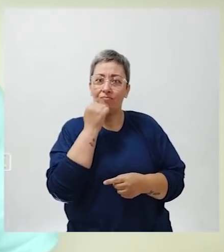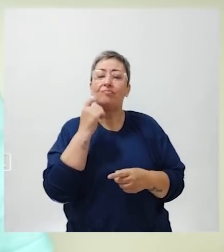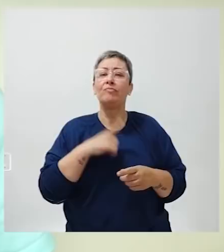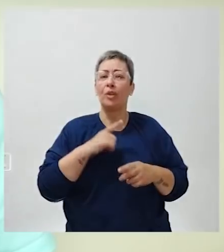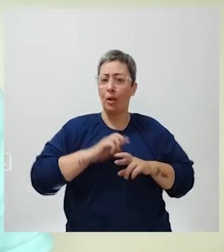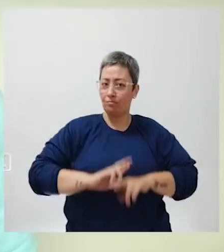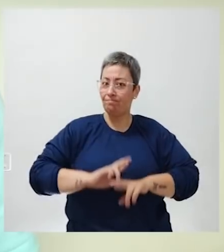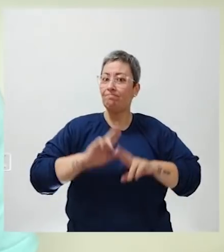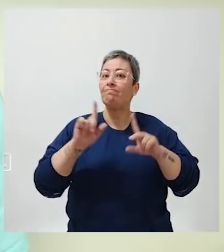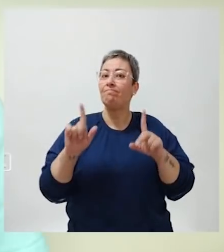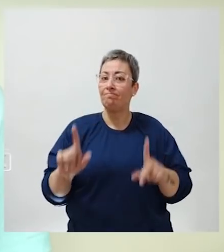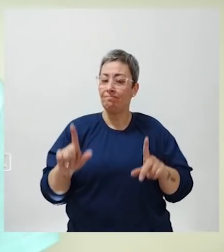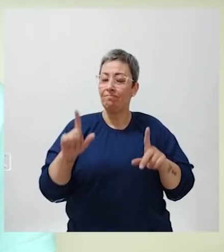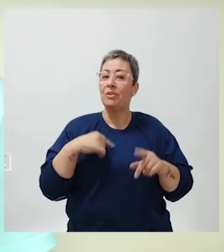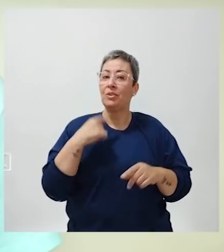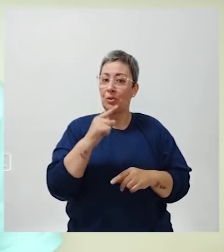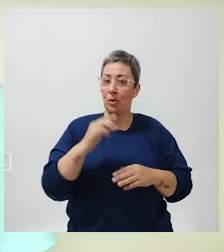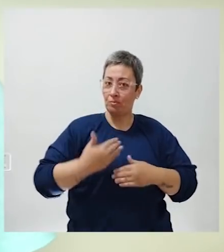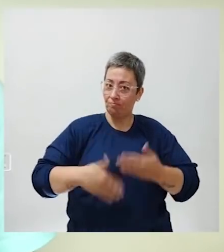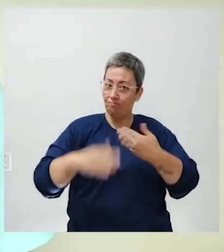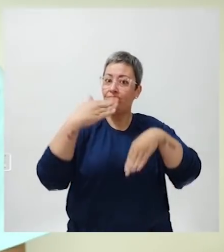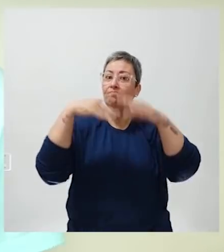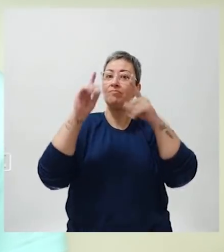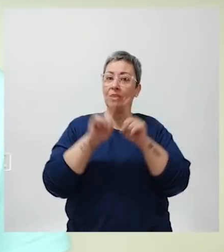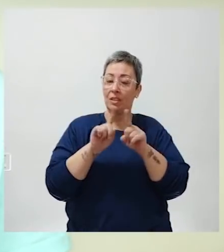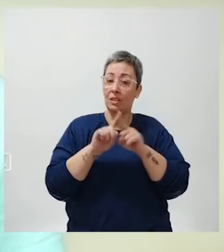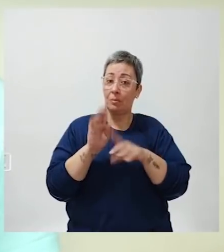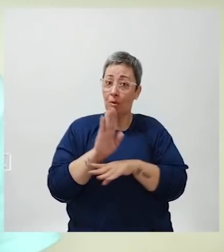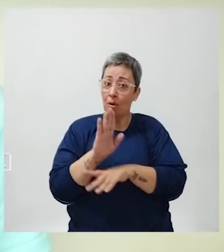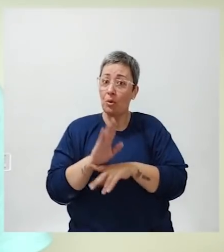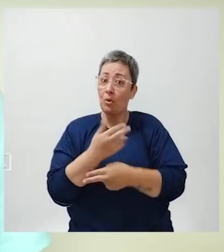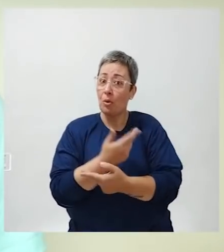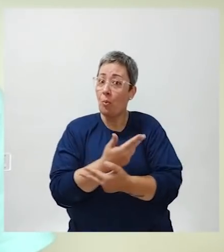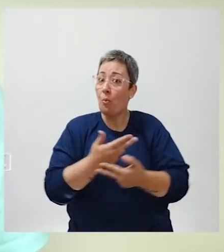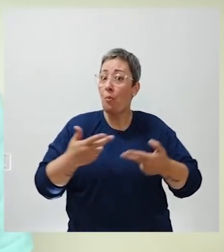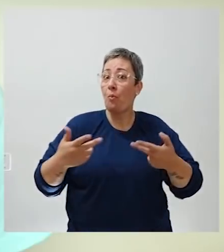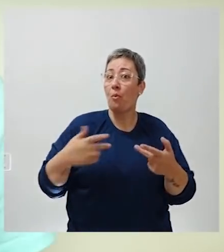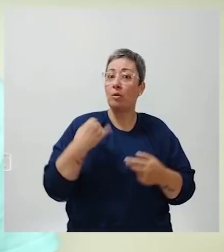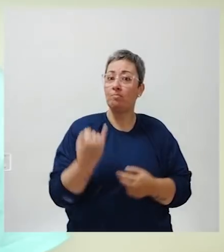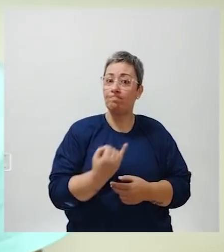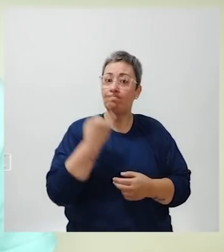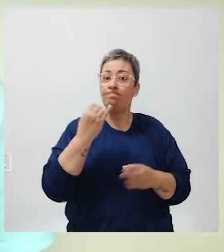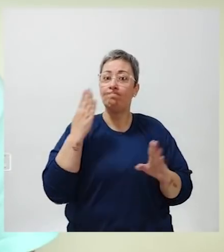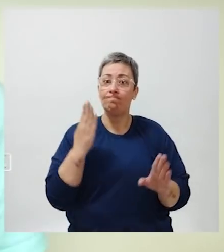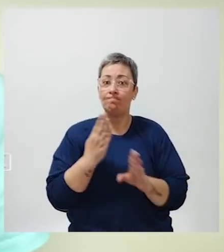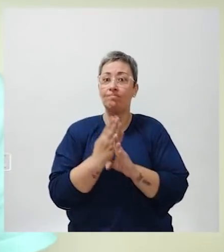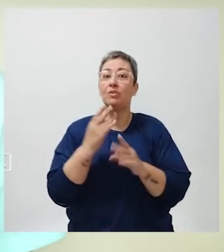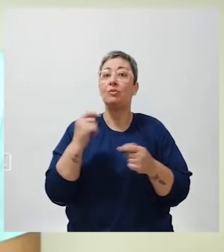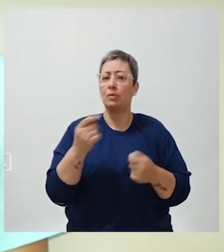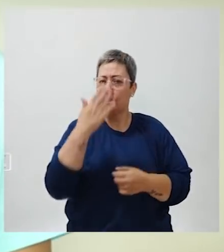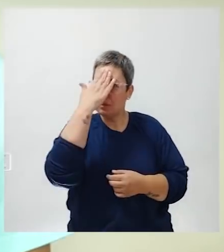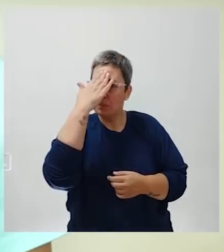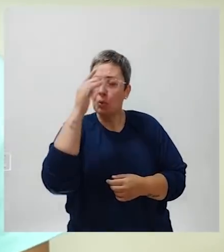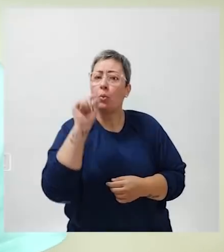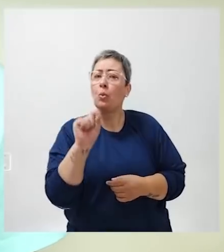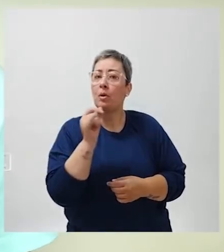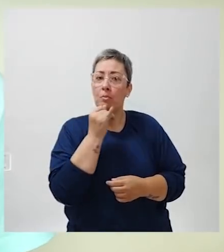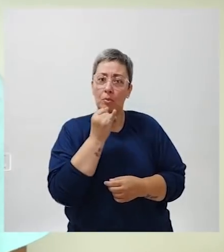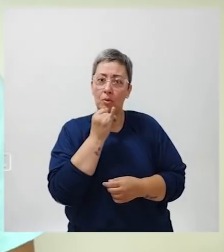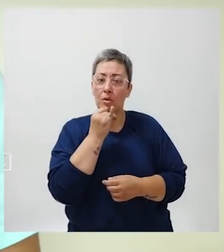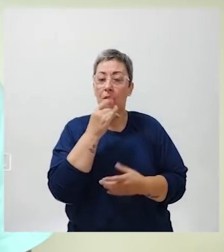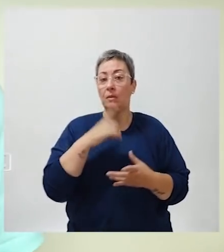fez toda a diferença para o seu avanço e contribuiu para outras importantes descobertas. Vocês sabiam,